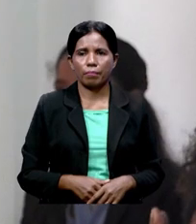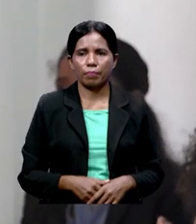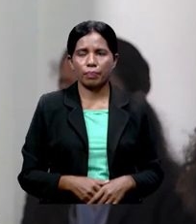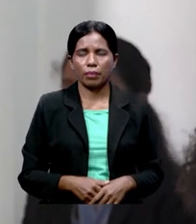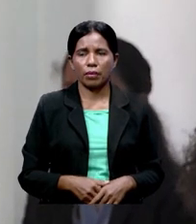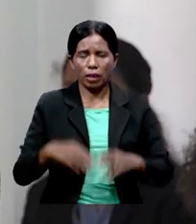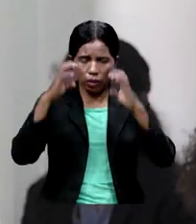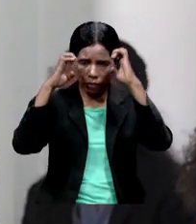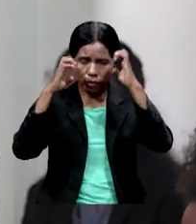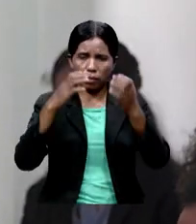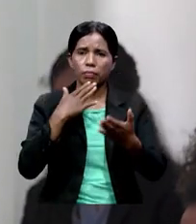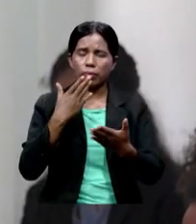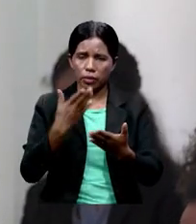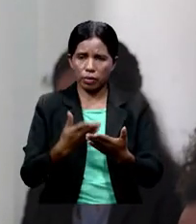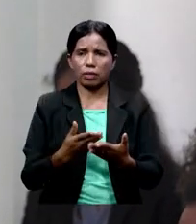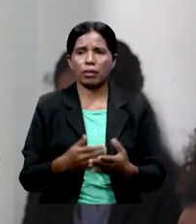Educação deve qualidade.